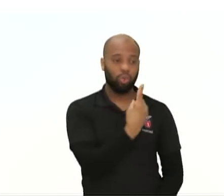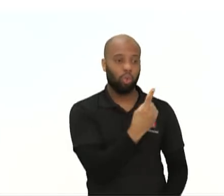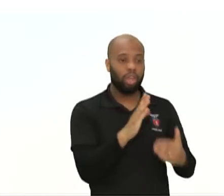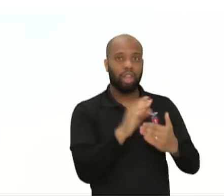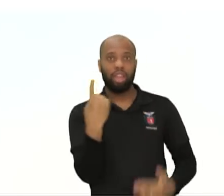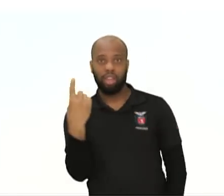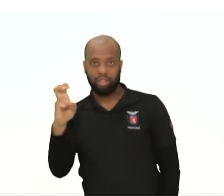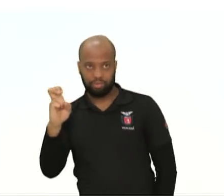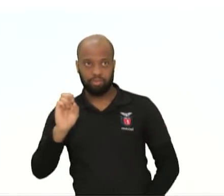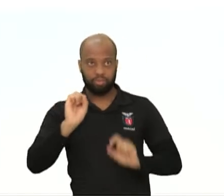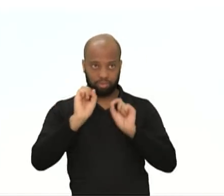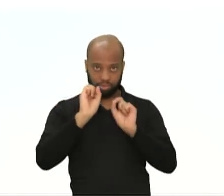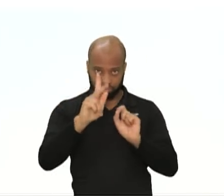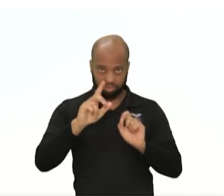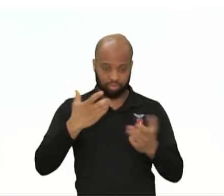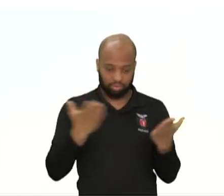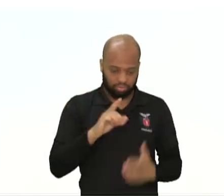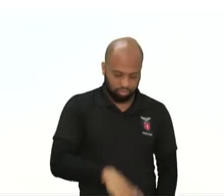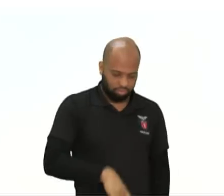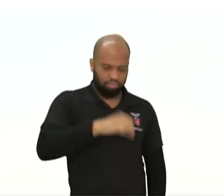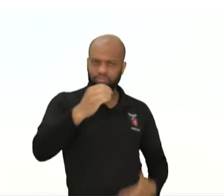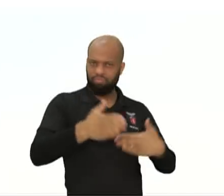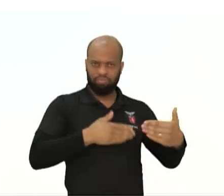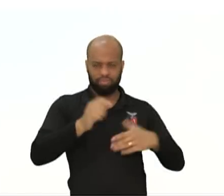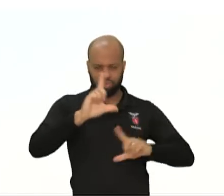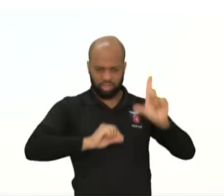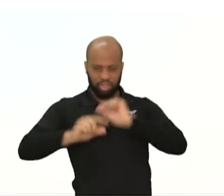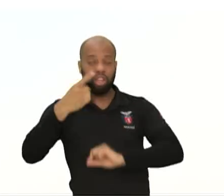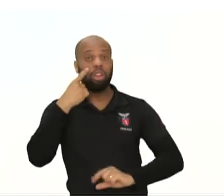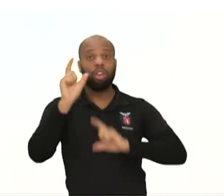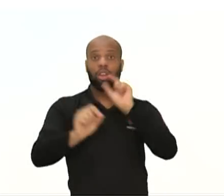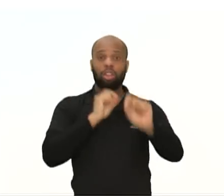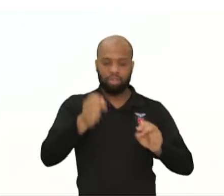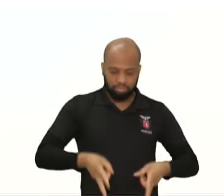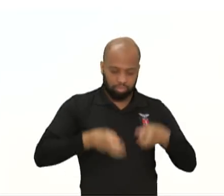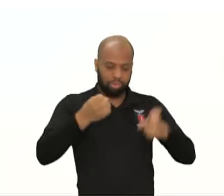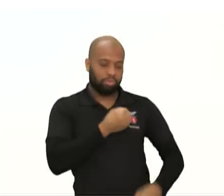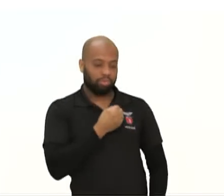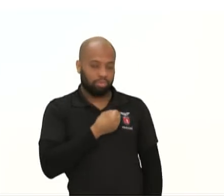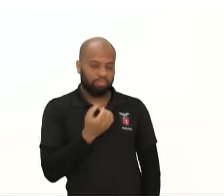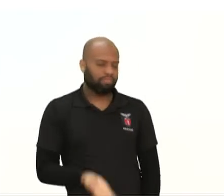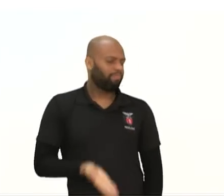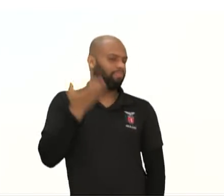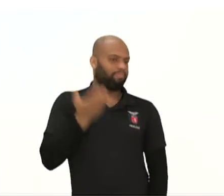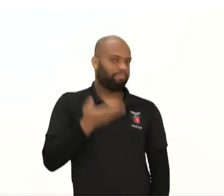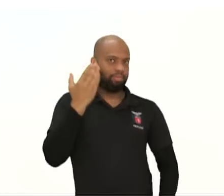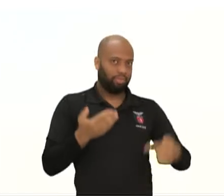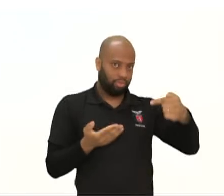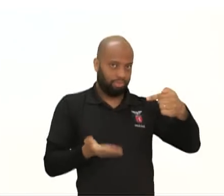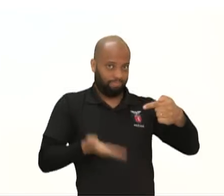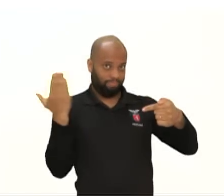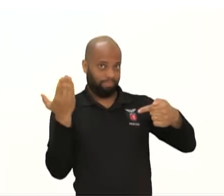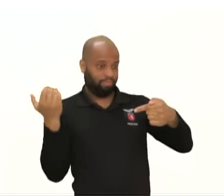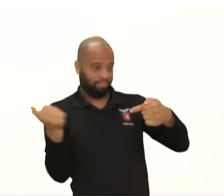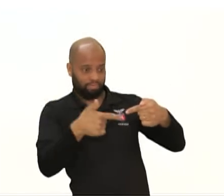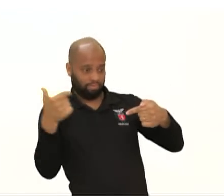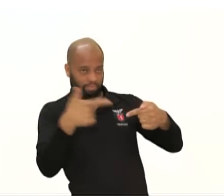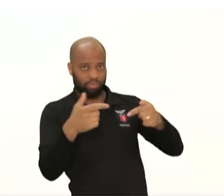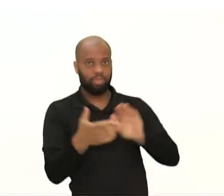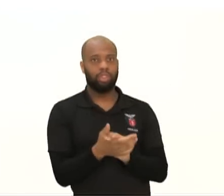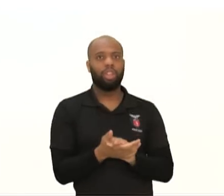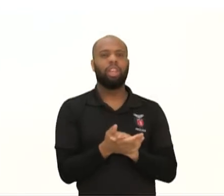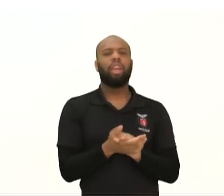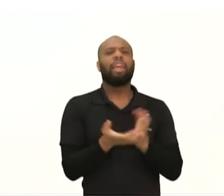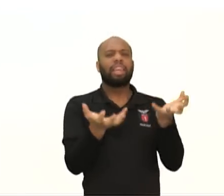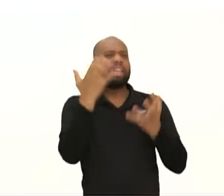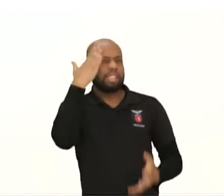15, certo? Retira-se uma estrela ao acaso e observa-se que o número é maior que 7. Qual a probabilidade desse número ser